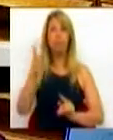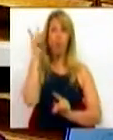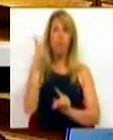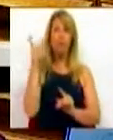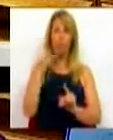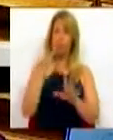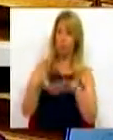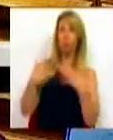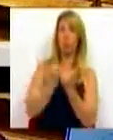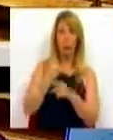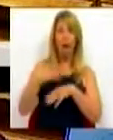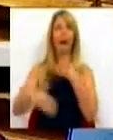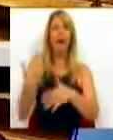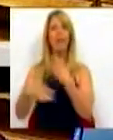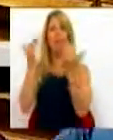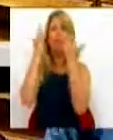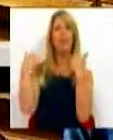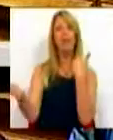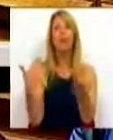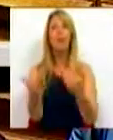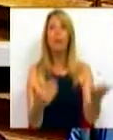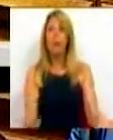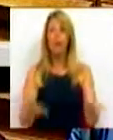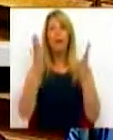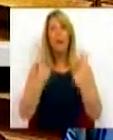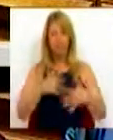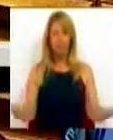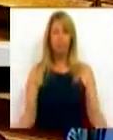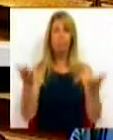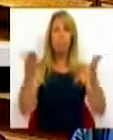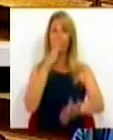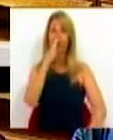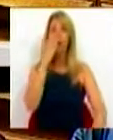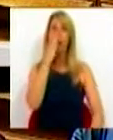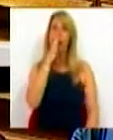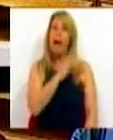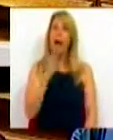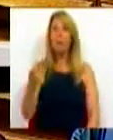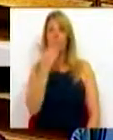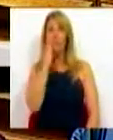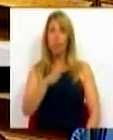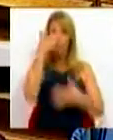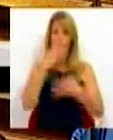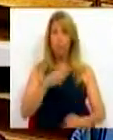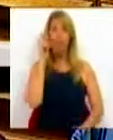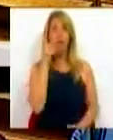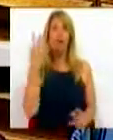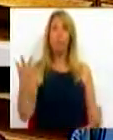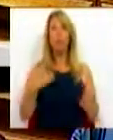ativa. É necessário estimular hábitos e atitudes comportamentais durante a vida, evitando assim os elevados